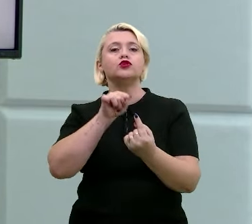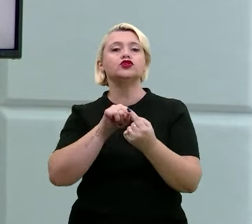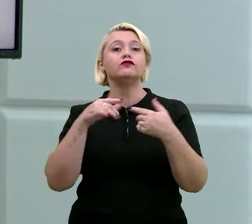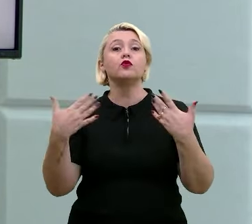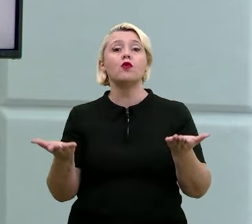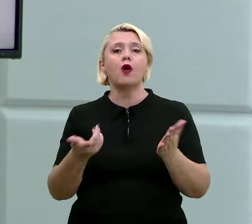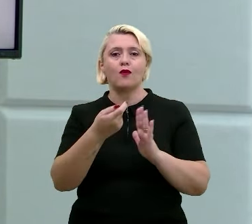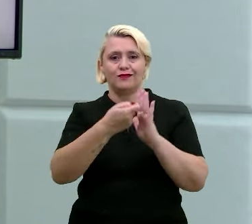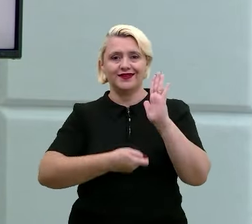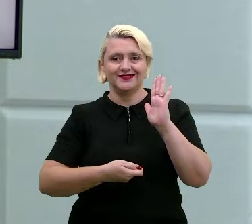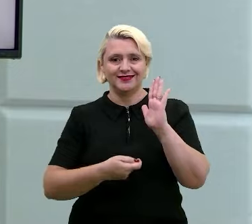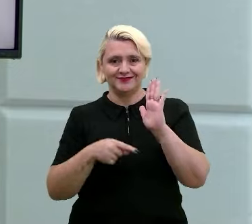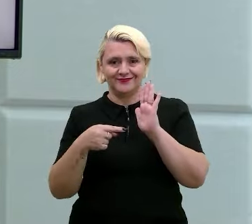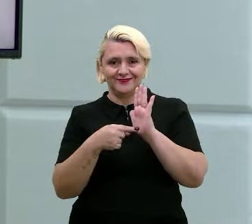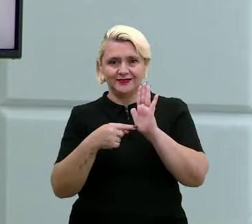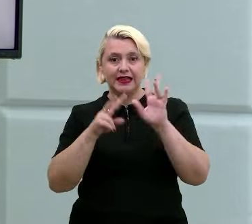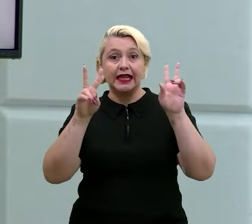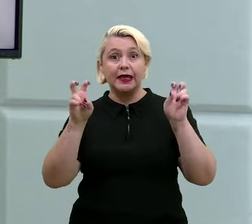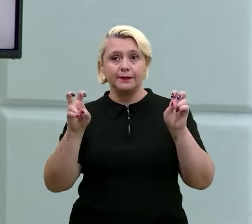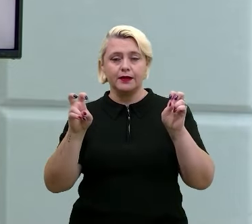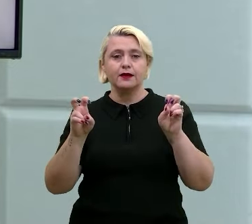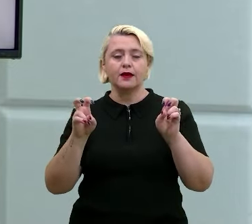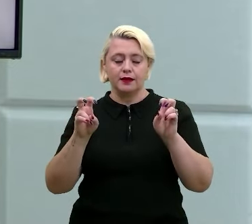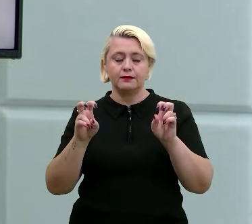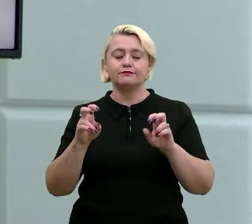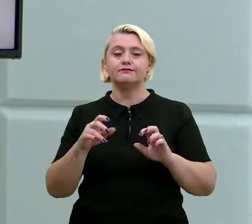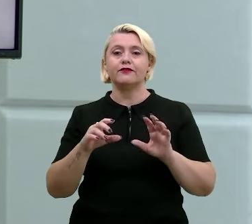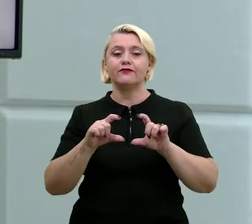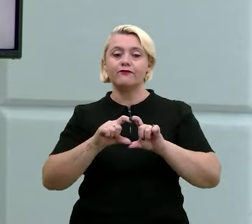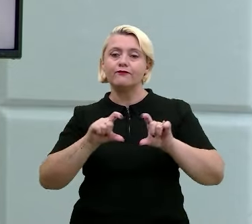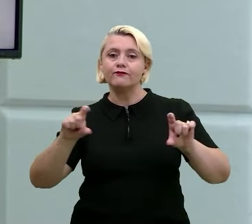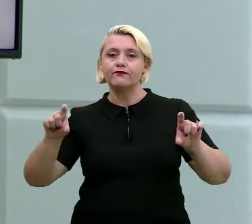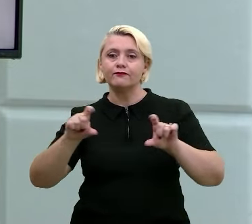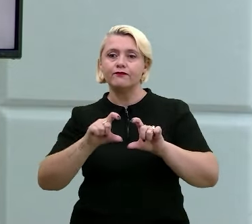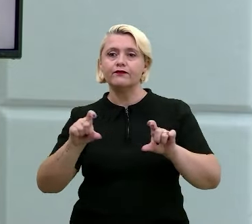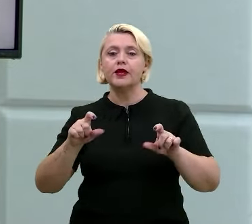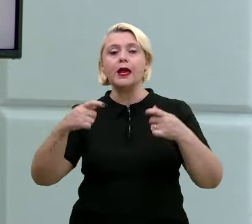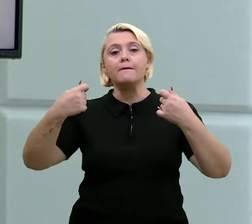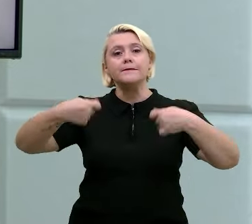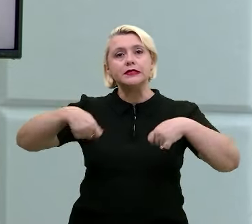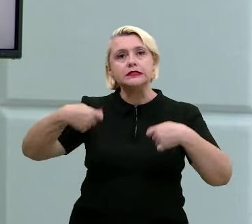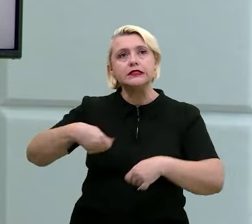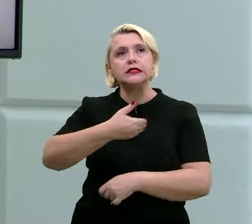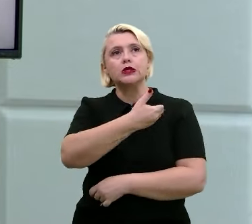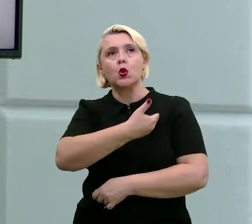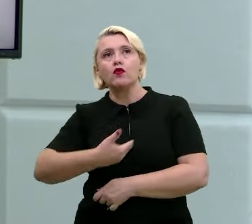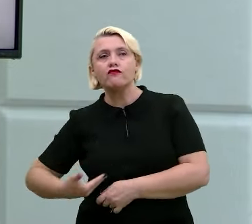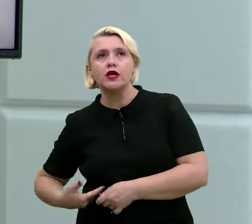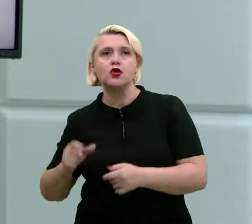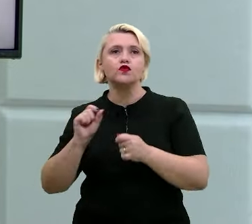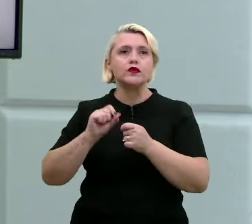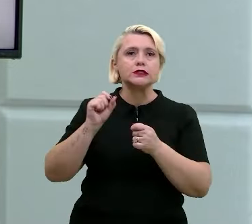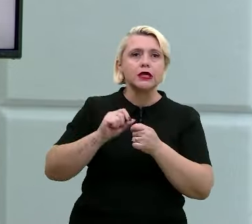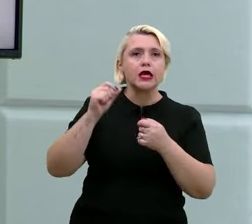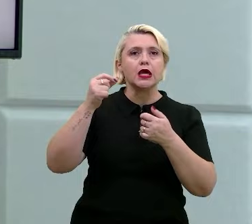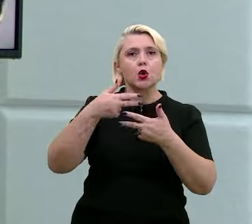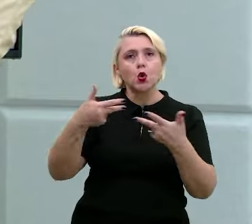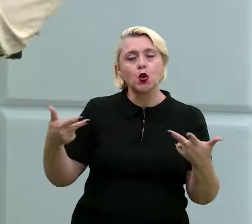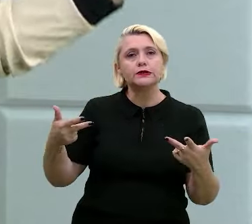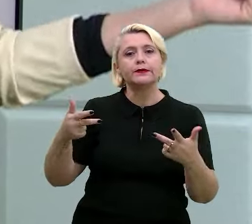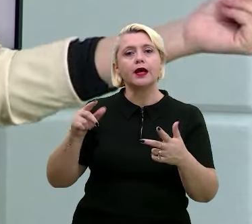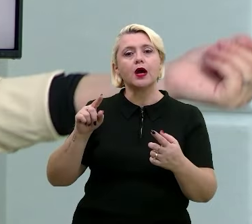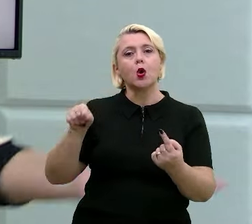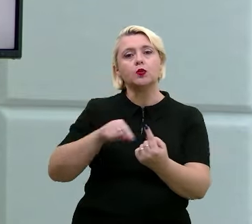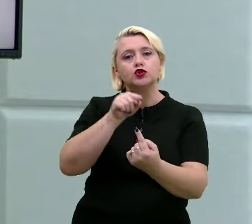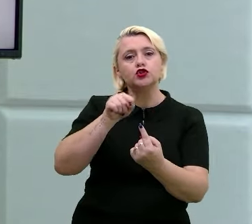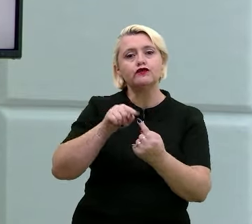dessa proposta. É para, olha, é preciso que o governo faça X para melhorar